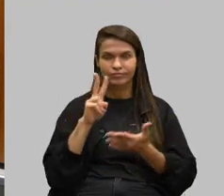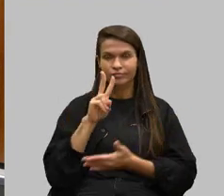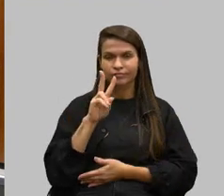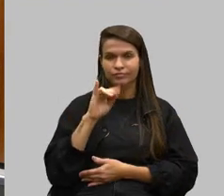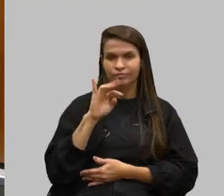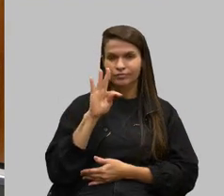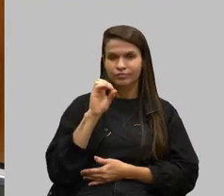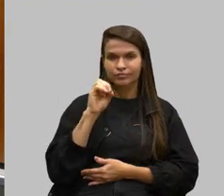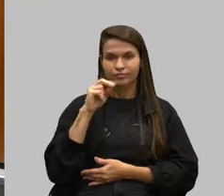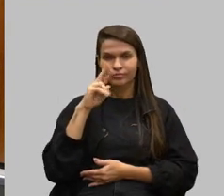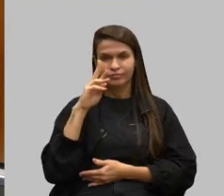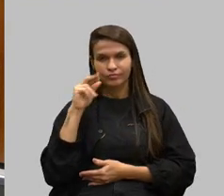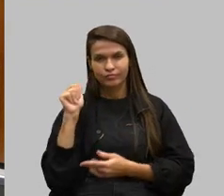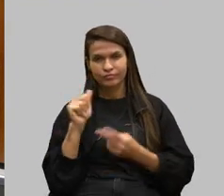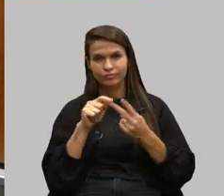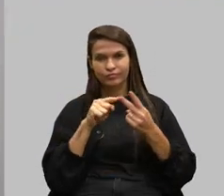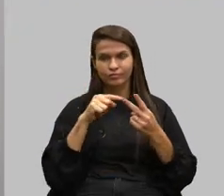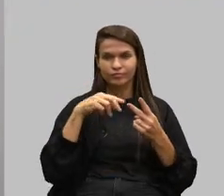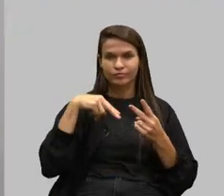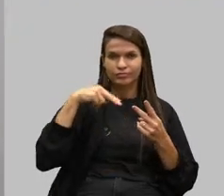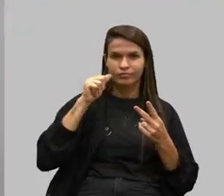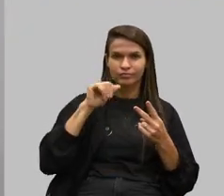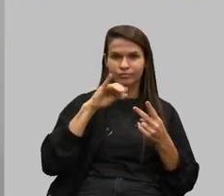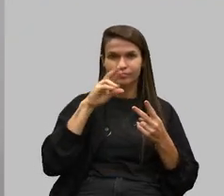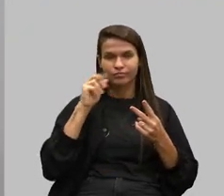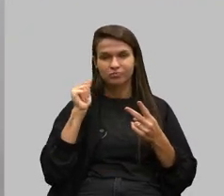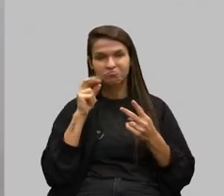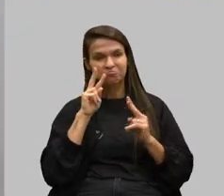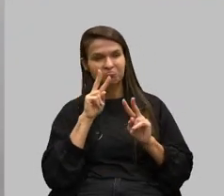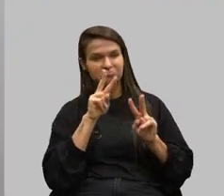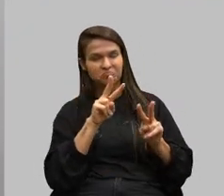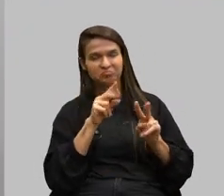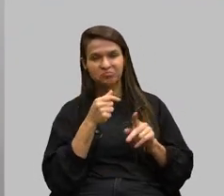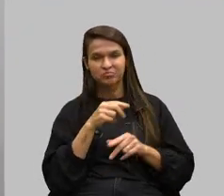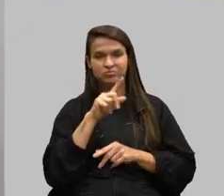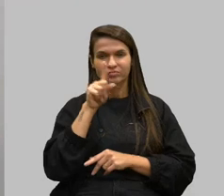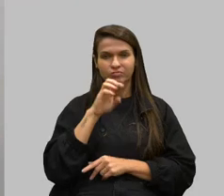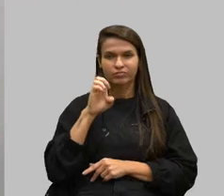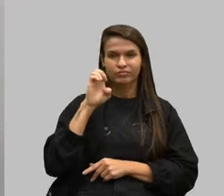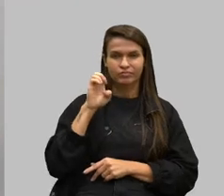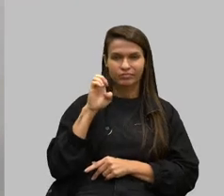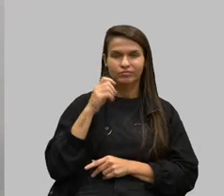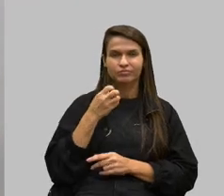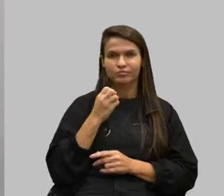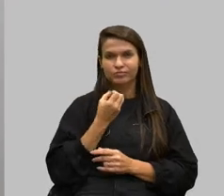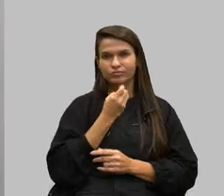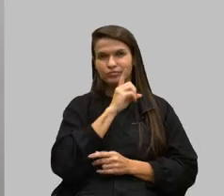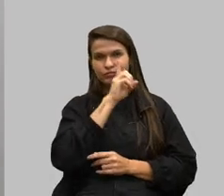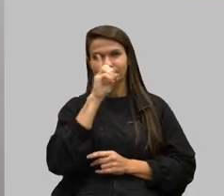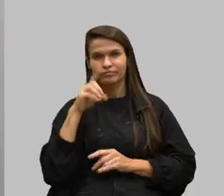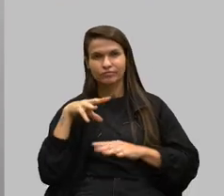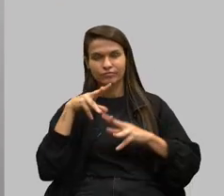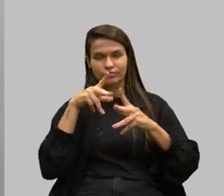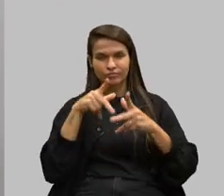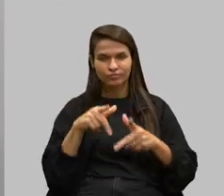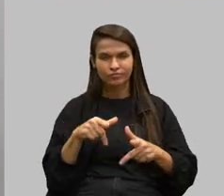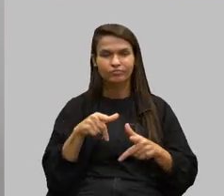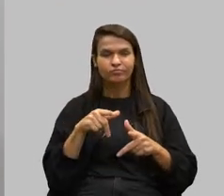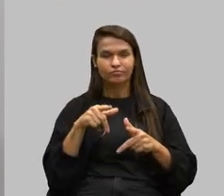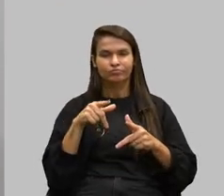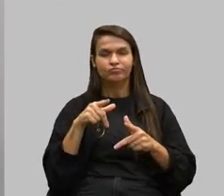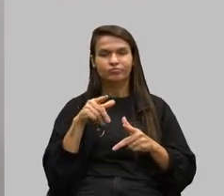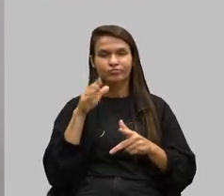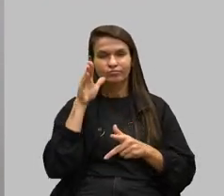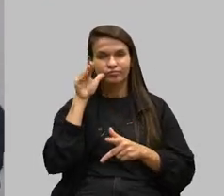a z la viola não tinha visto Zé Bom dia Zé tudo bem Bom dia a todo mundo que também nos acompanha